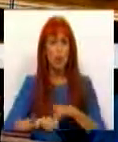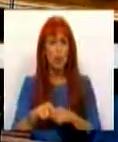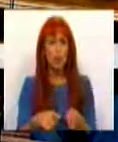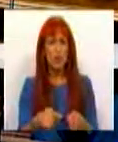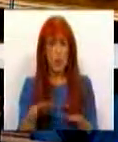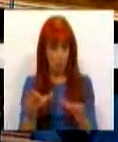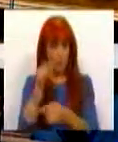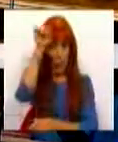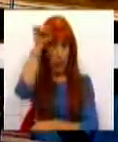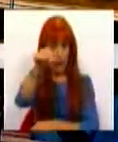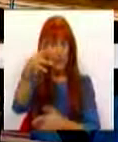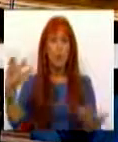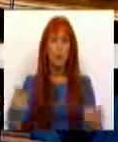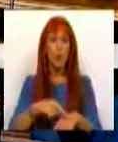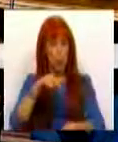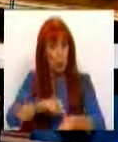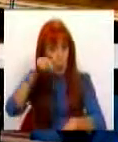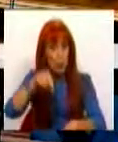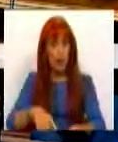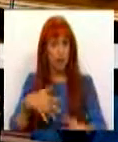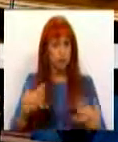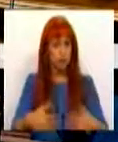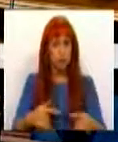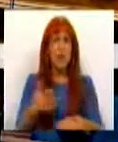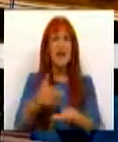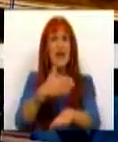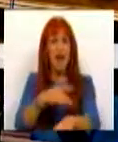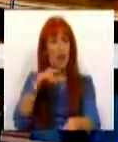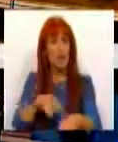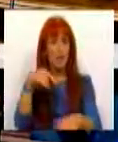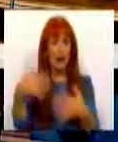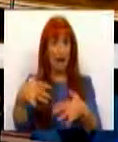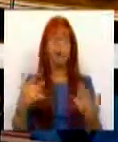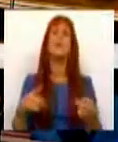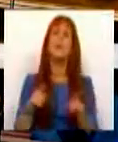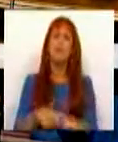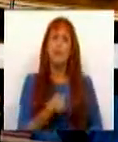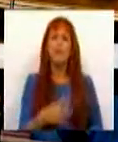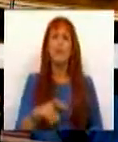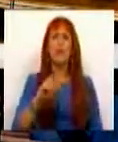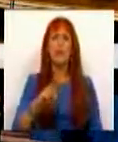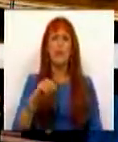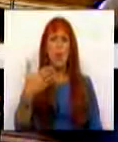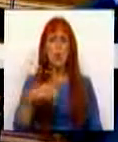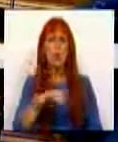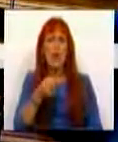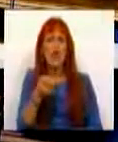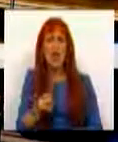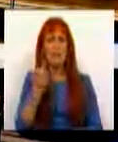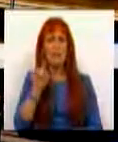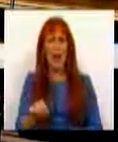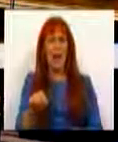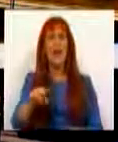deputada em comissão que no momento crítico e antes do momento crítico estavam 31 agentes da